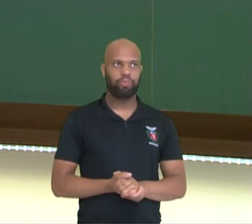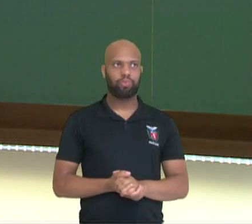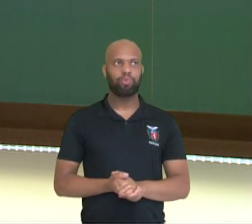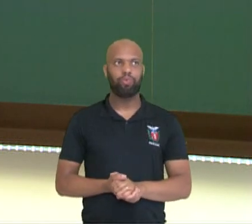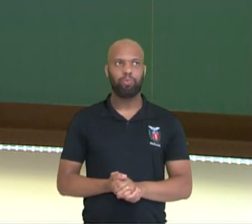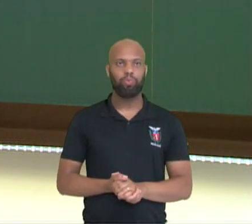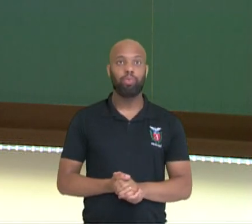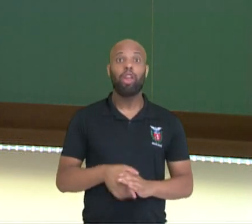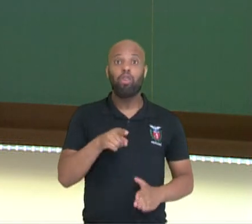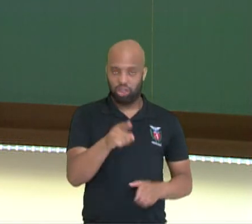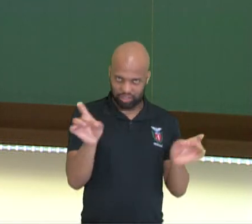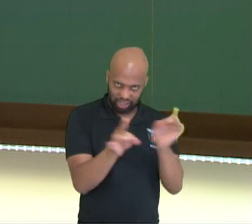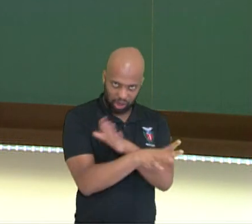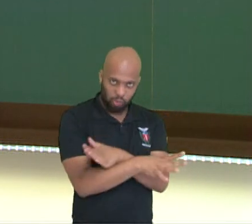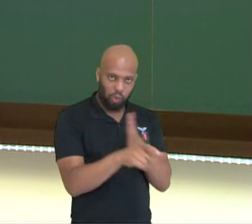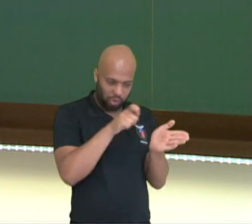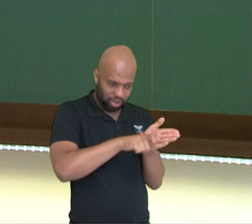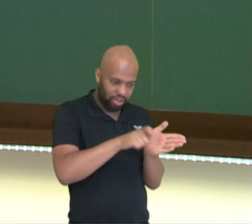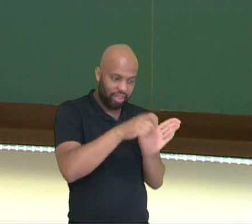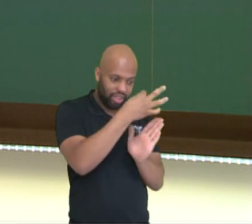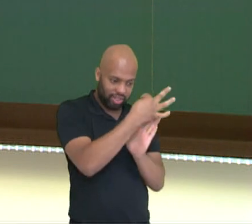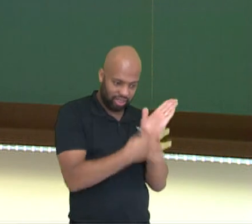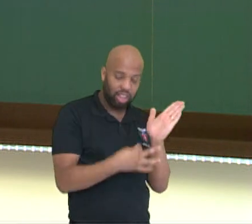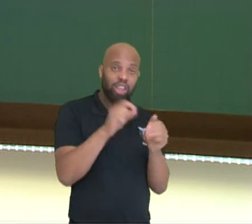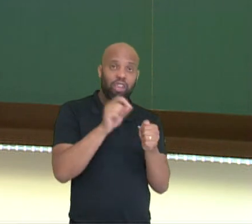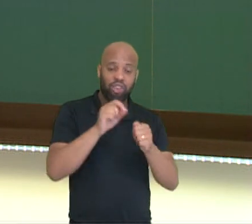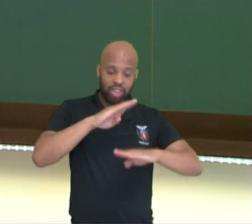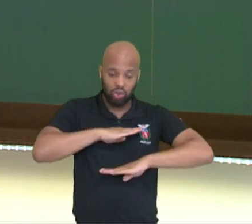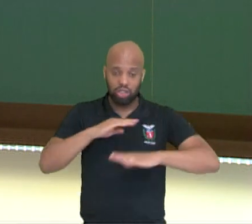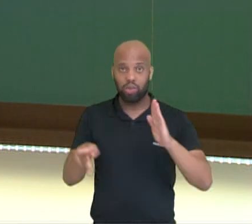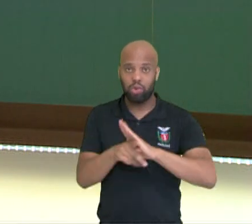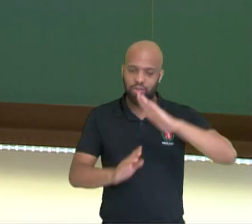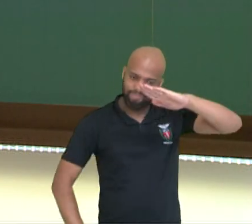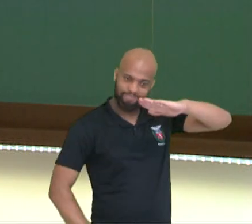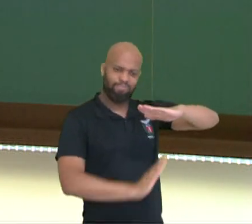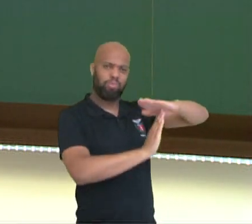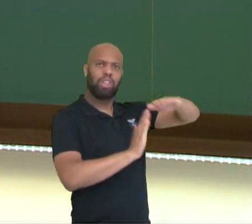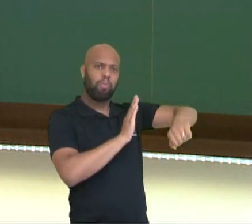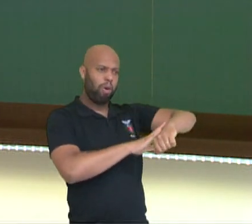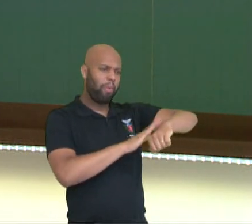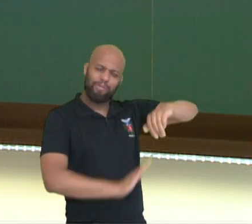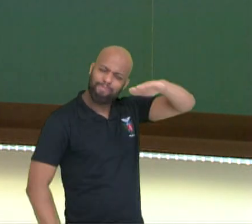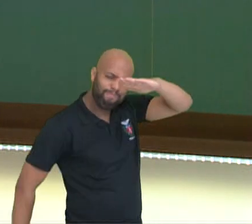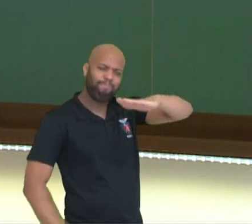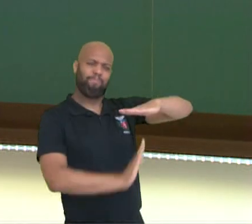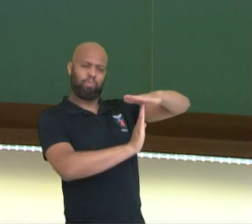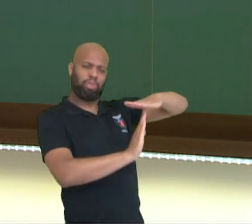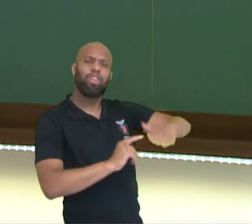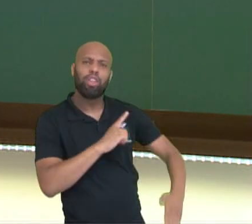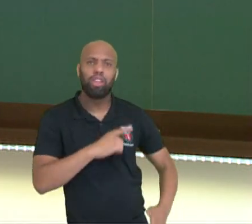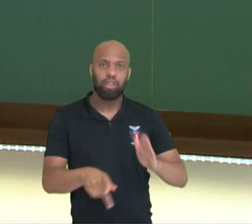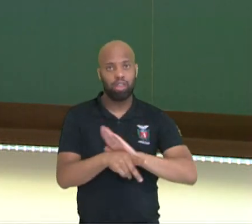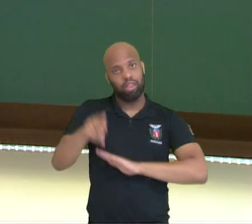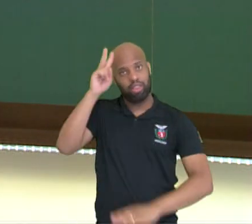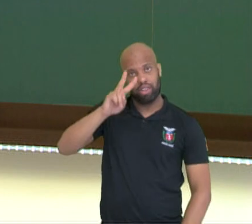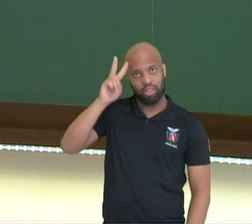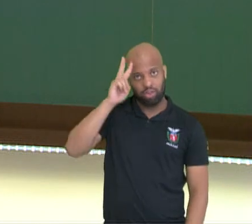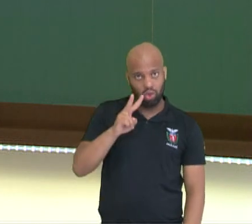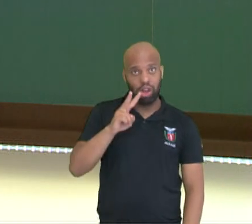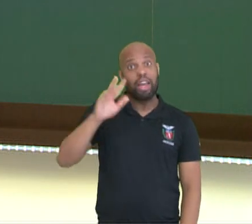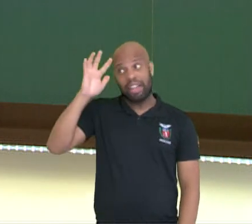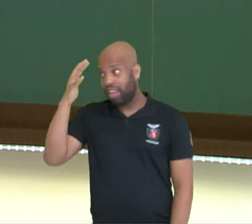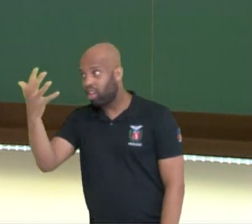e o fim, sem contar o desfecho. O grande trunfo é guardar o desfecho realmente para o